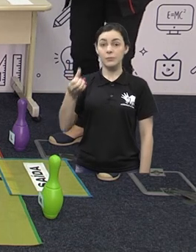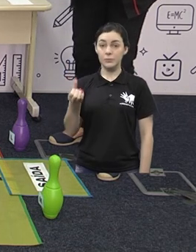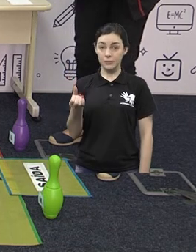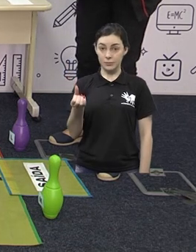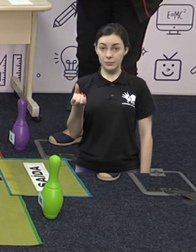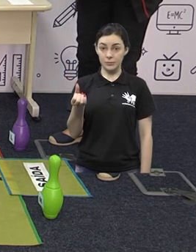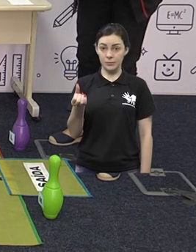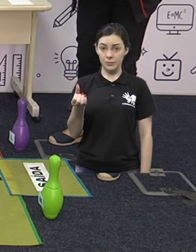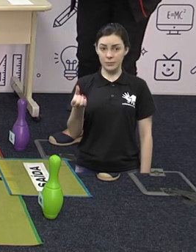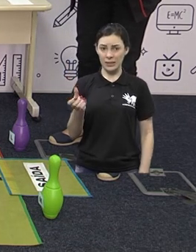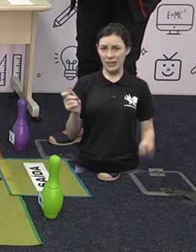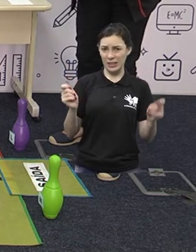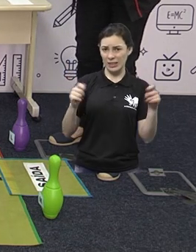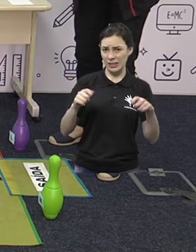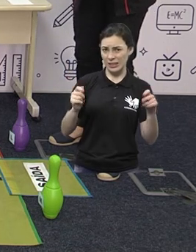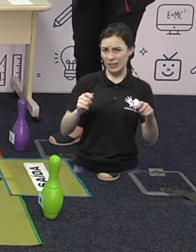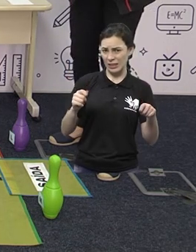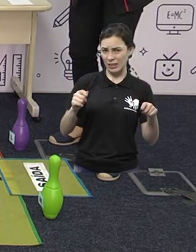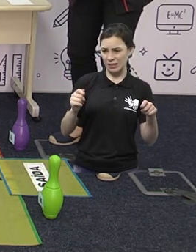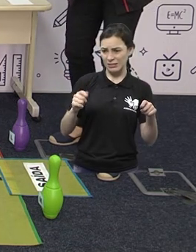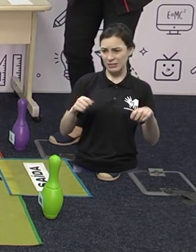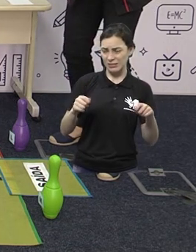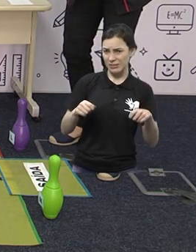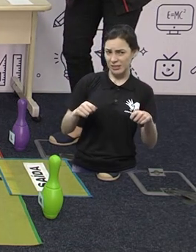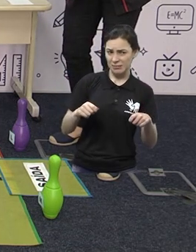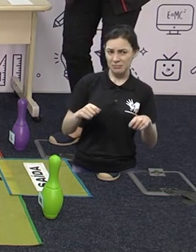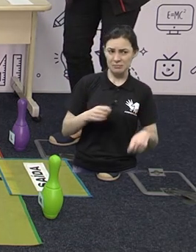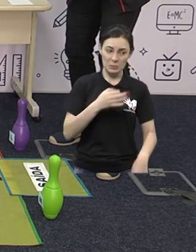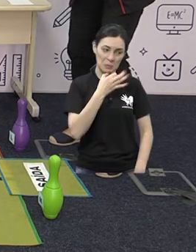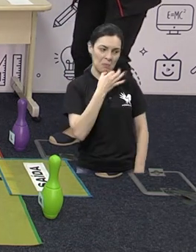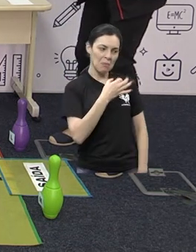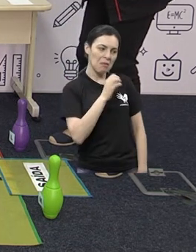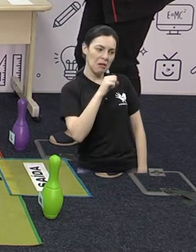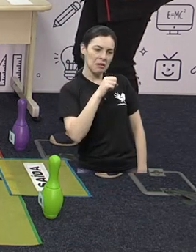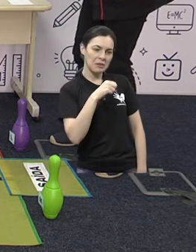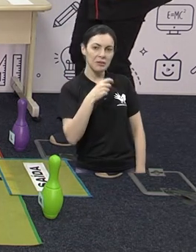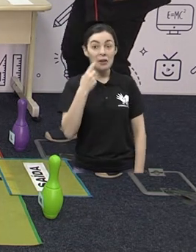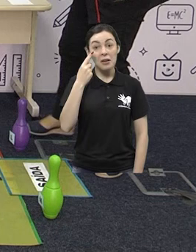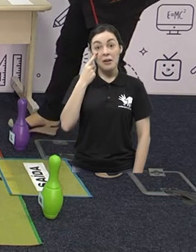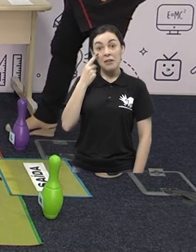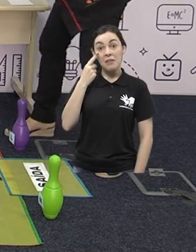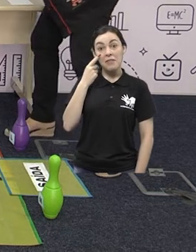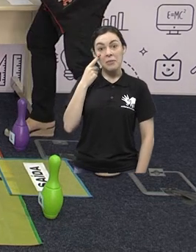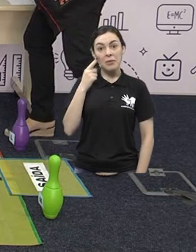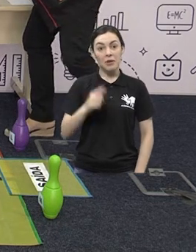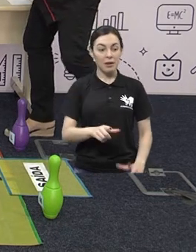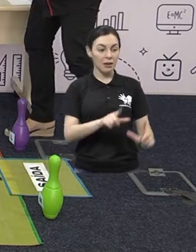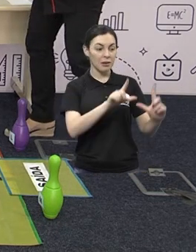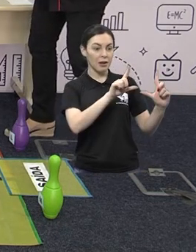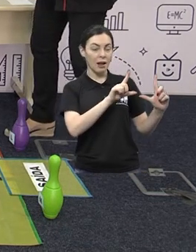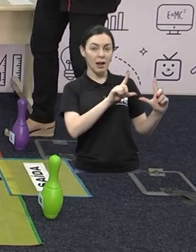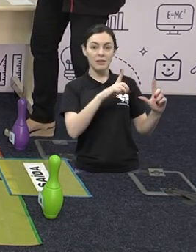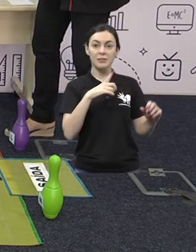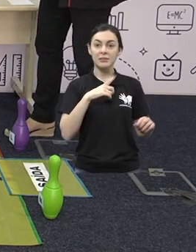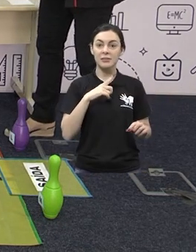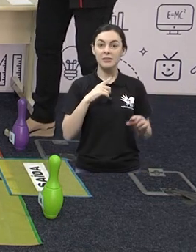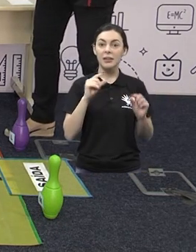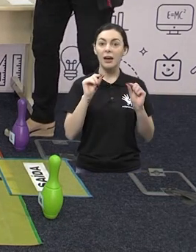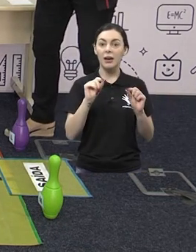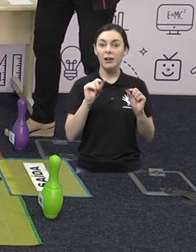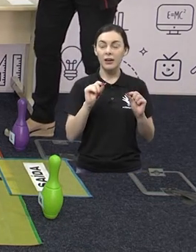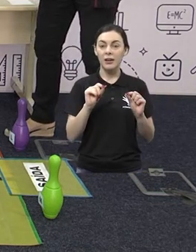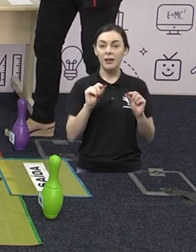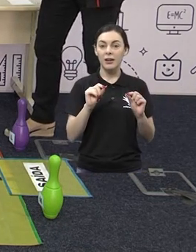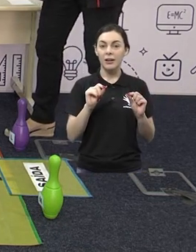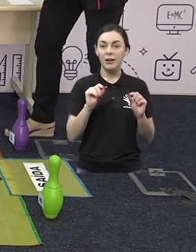número 6. Será que eu vou poder andar, professora? Eu acho que sim. Vamos olhar aqui no nosso quadro se